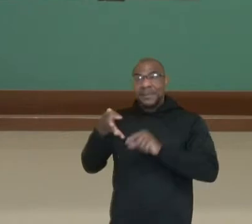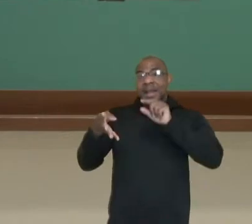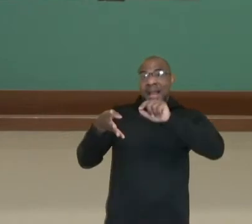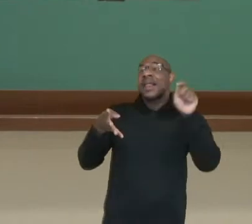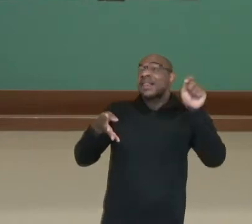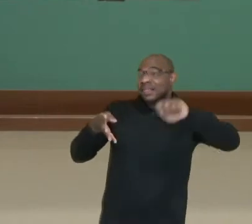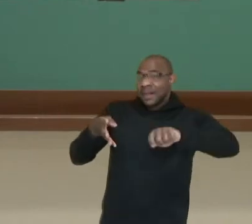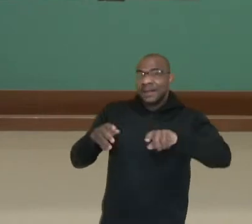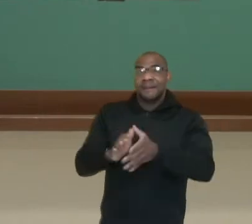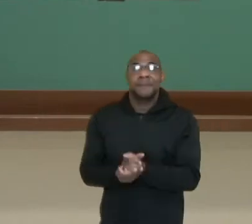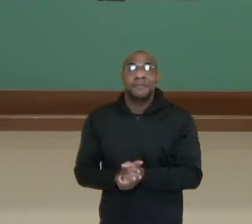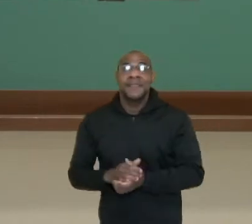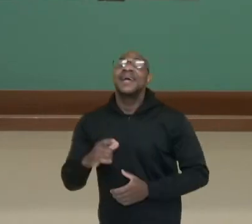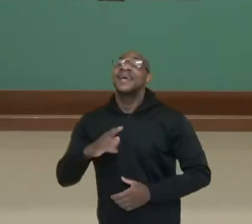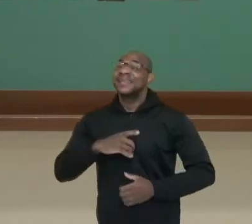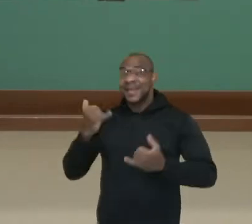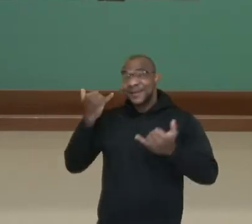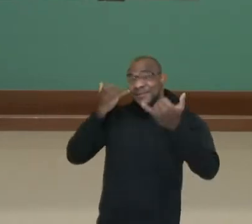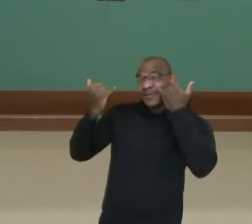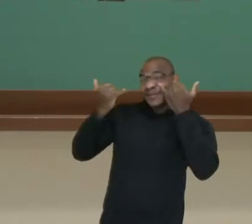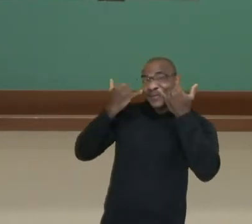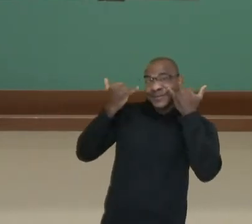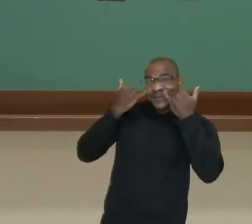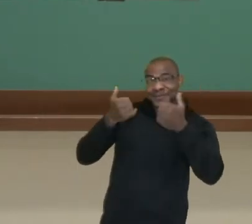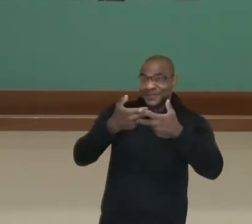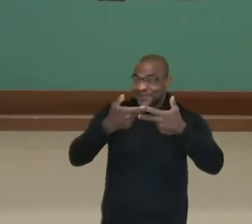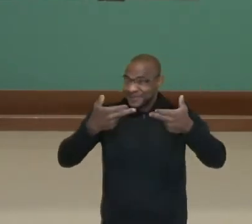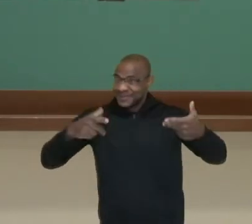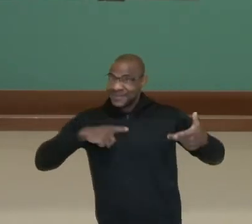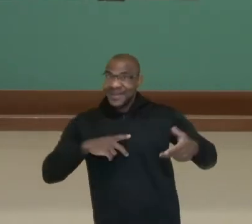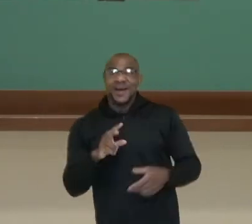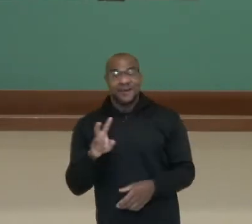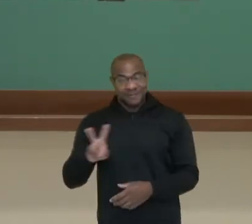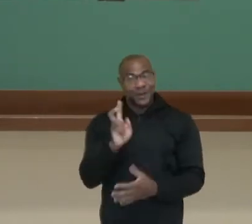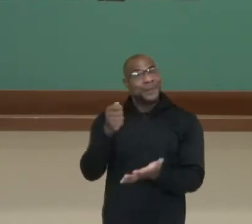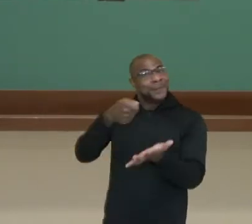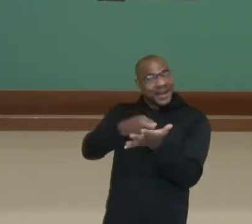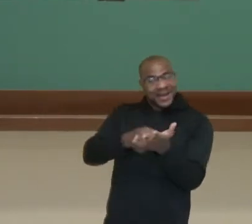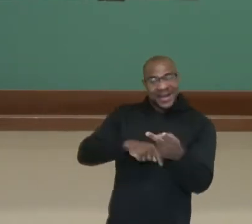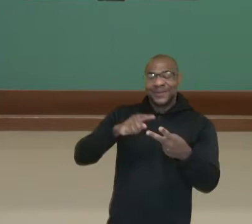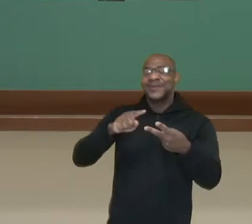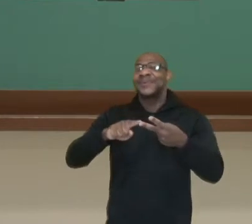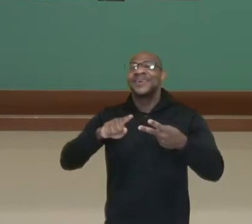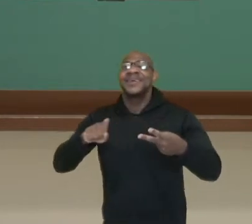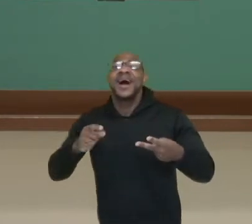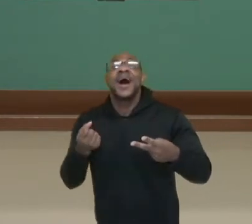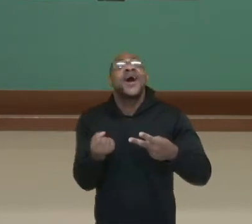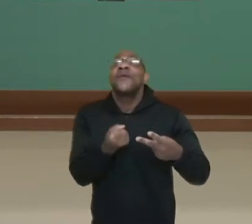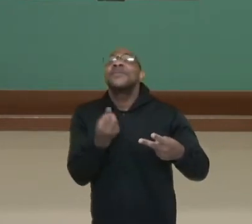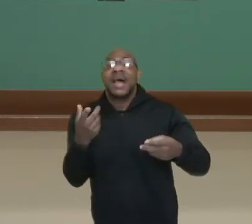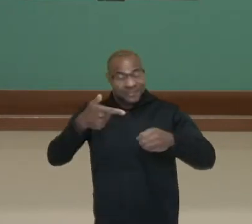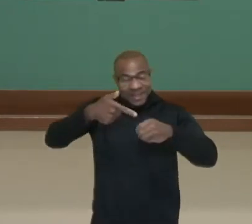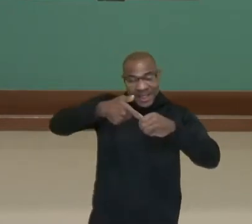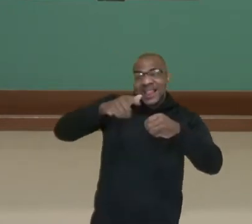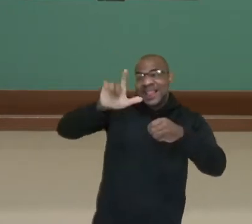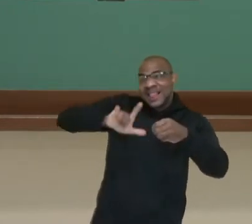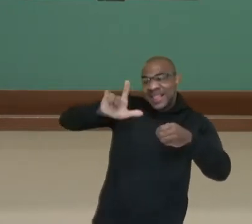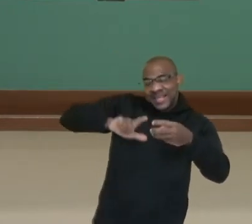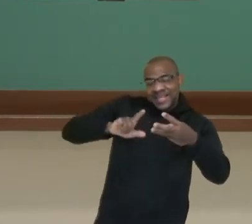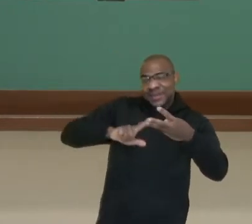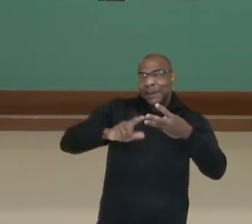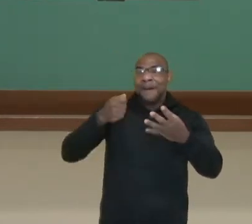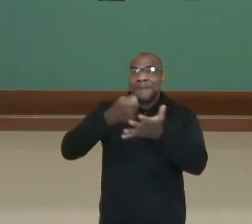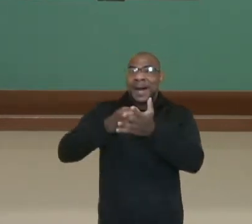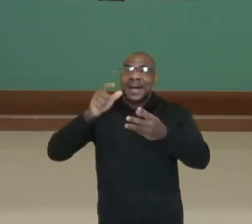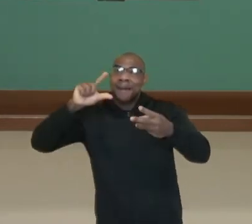Começou a aparecer informação demais. Valor pago, quantidade de litros, pago mais, pago